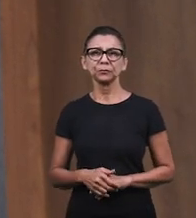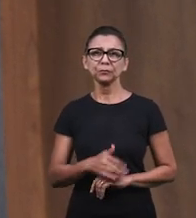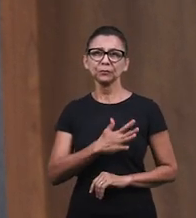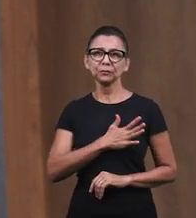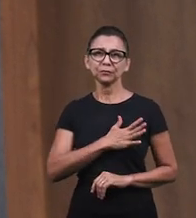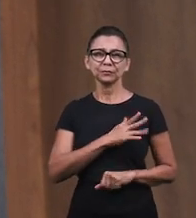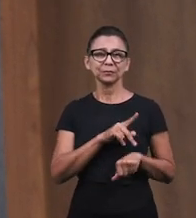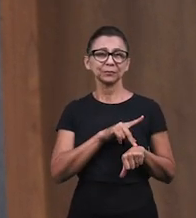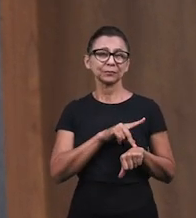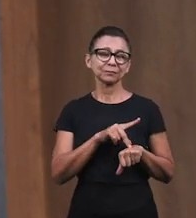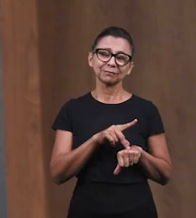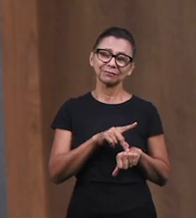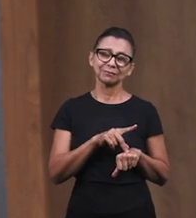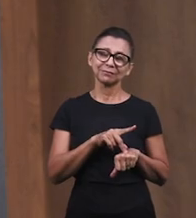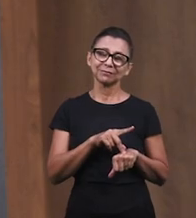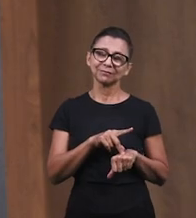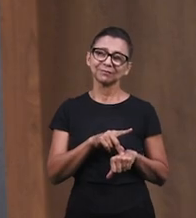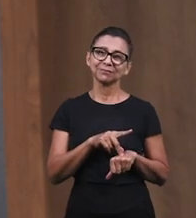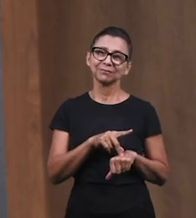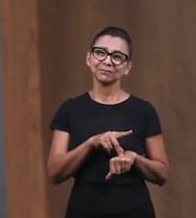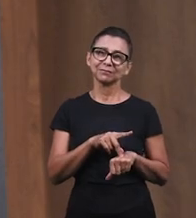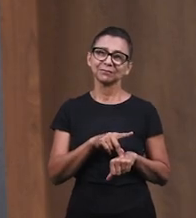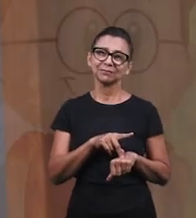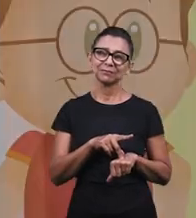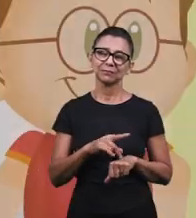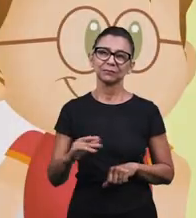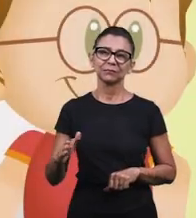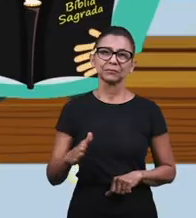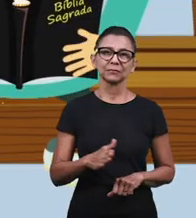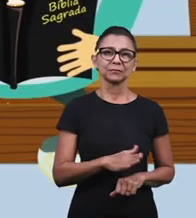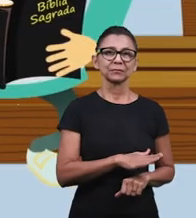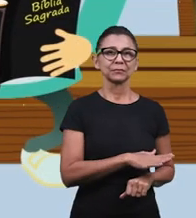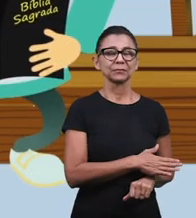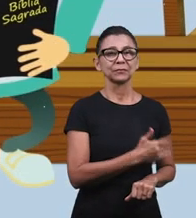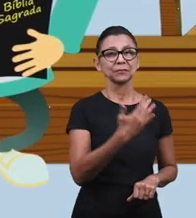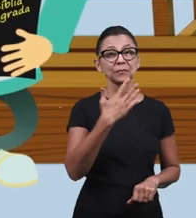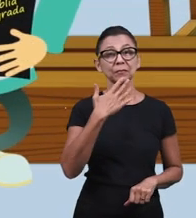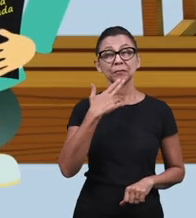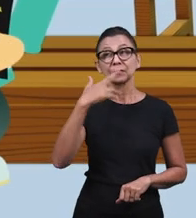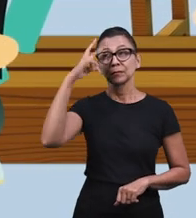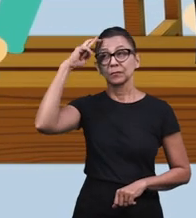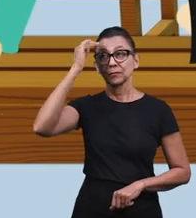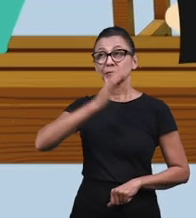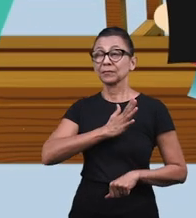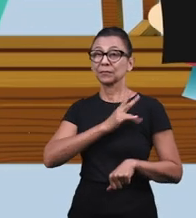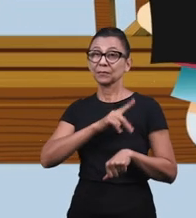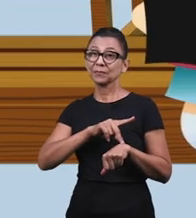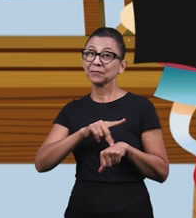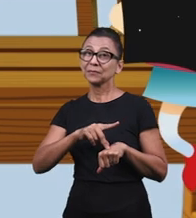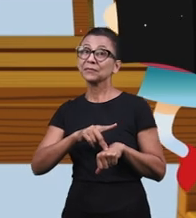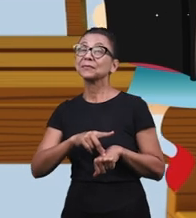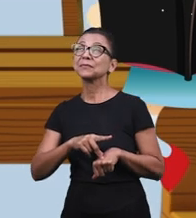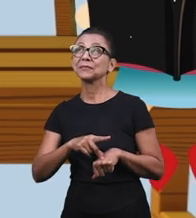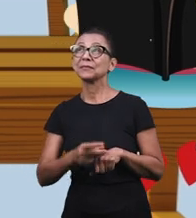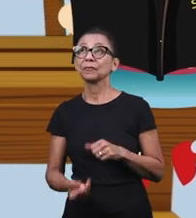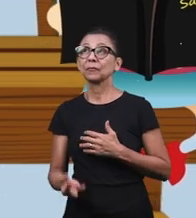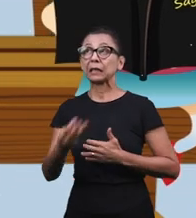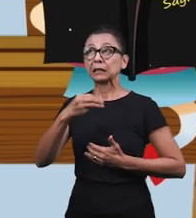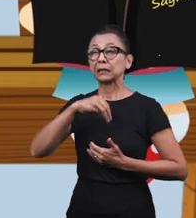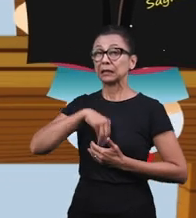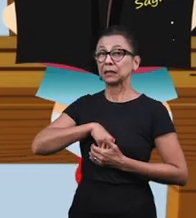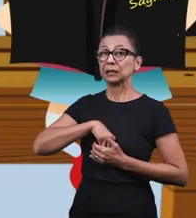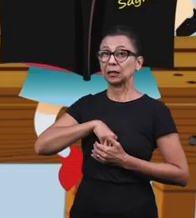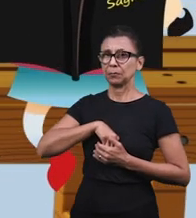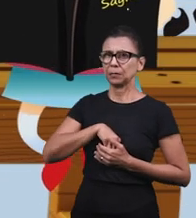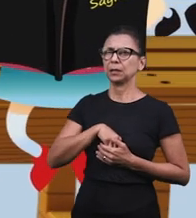nós um coração puro. Crie em mim, ó Deus, um coração puro. Crie em mim, ó Deus, um coração puro